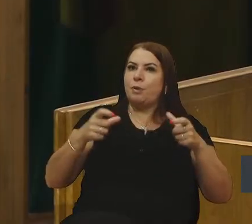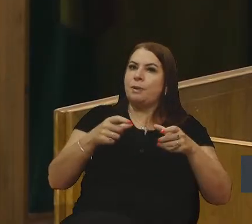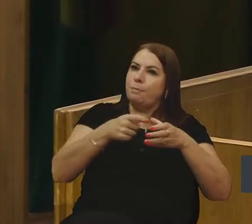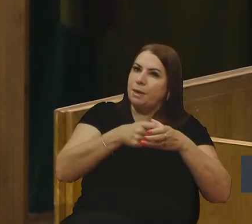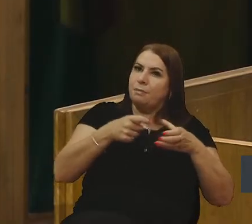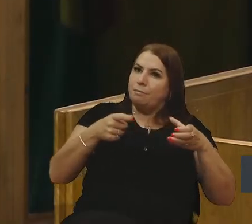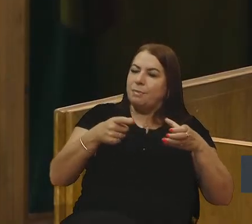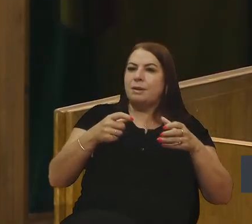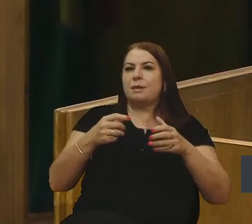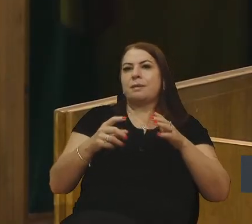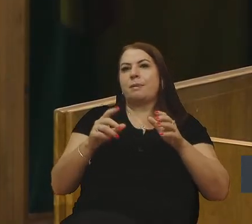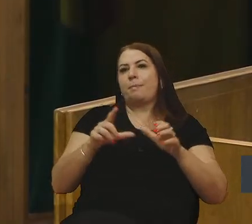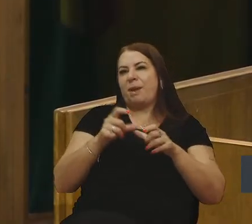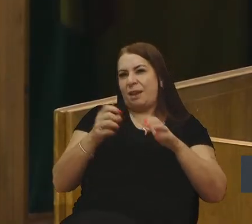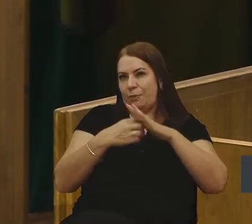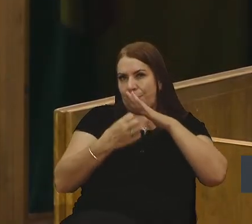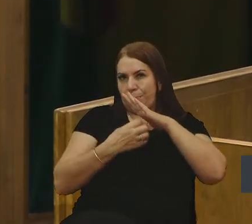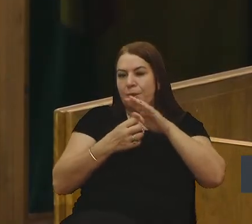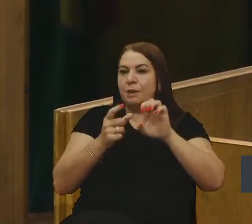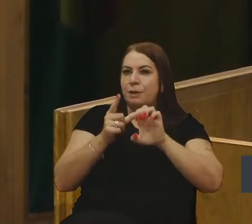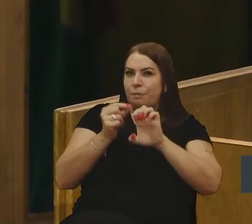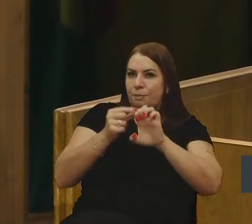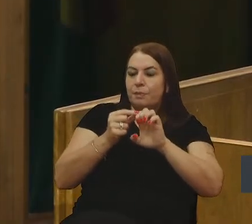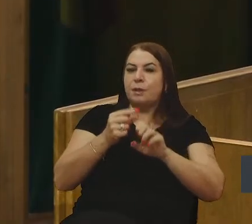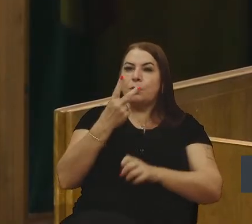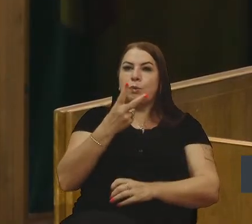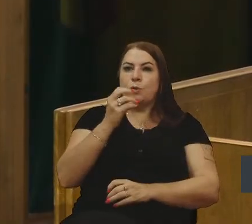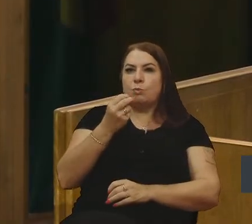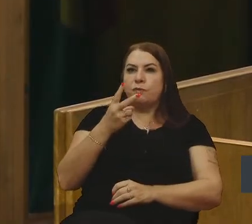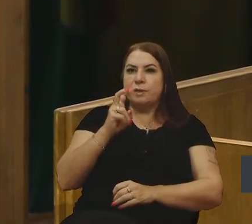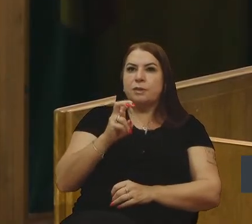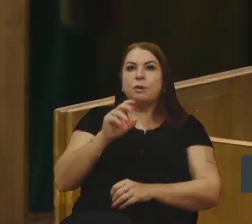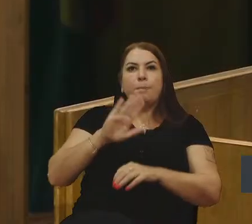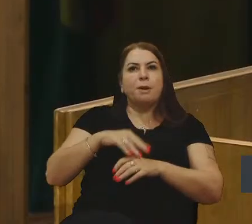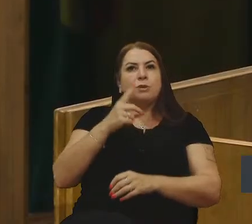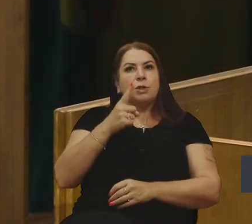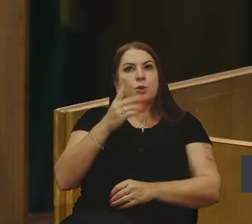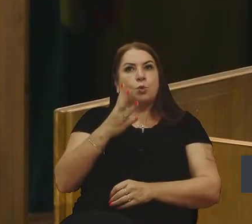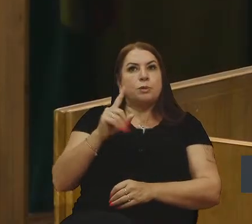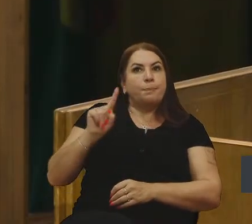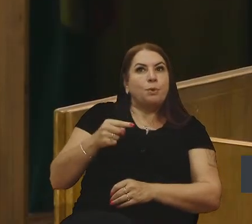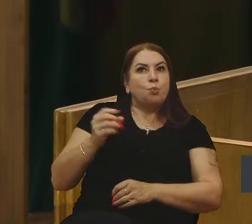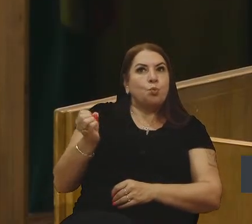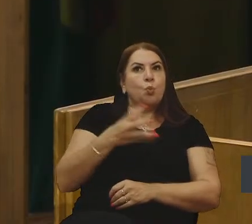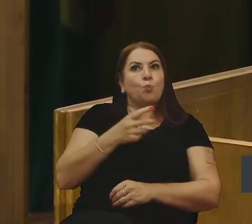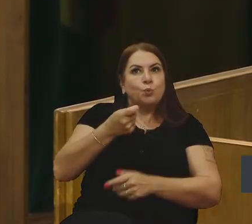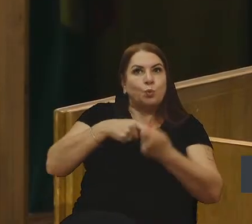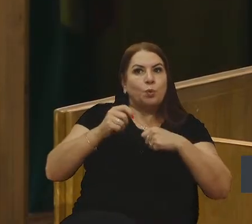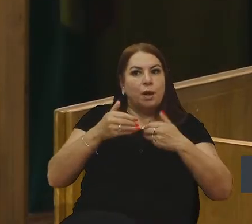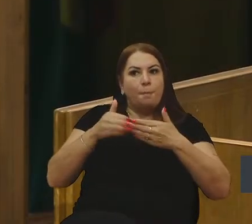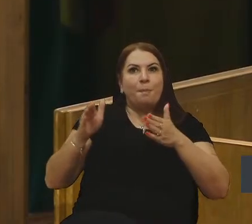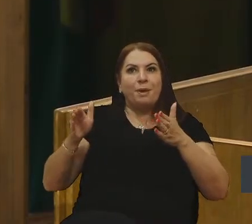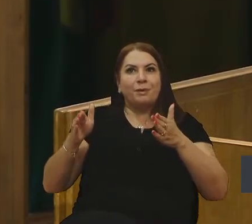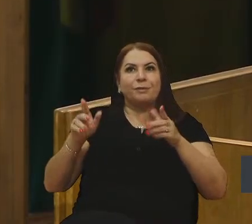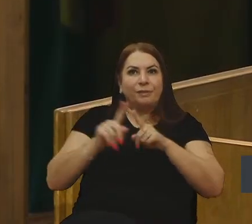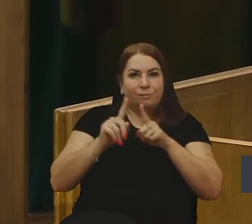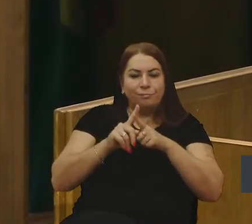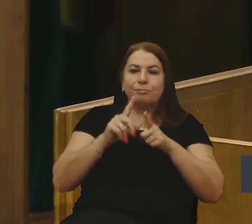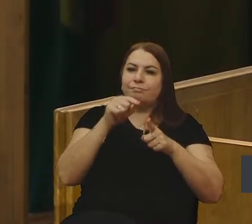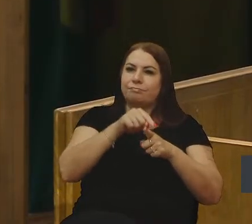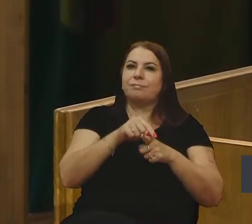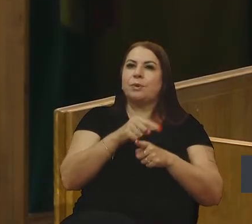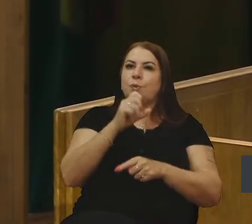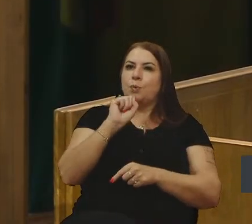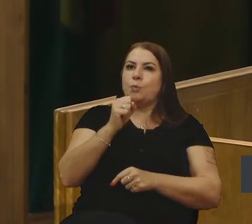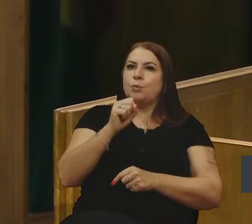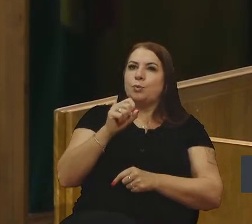e pequenos empreendedores. Em 2025, mais de 14 mil novos negócios foram abertos, enquanto cerca de